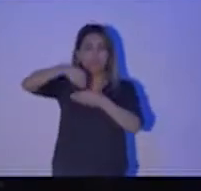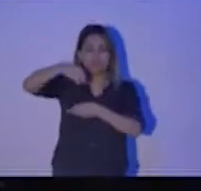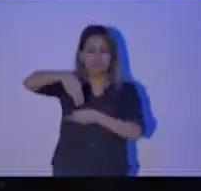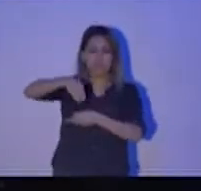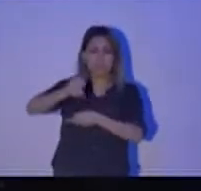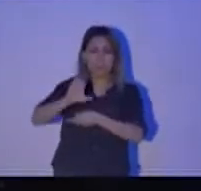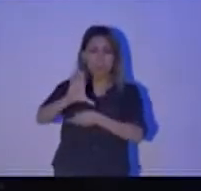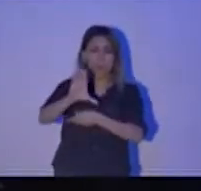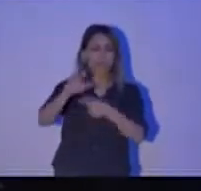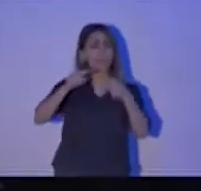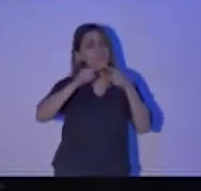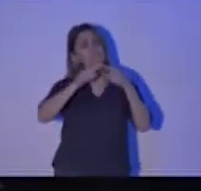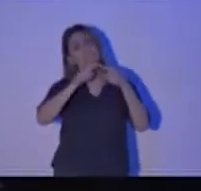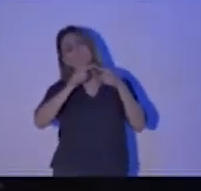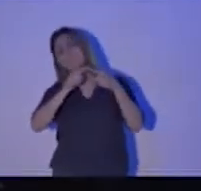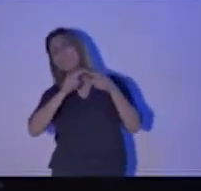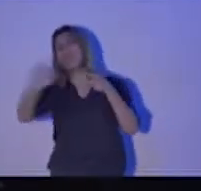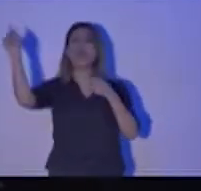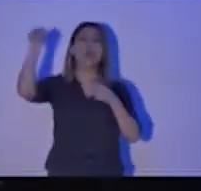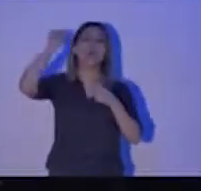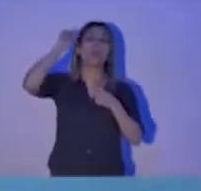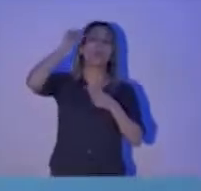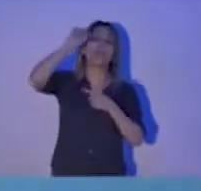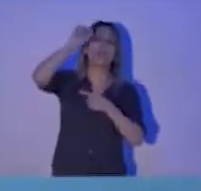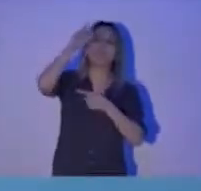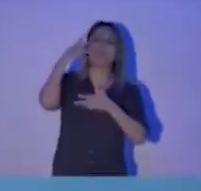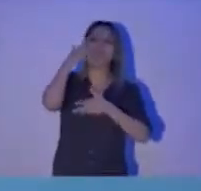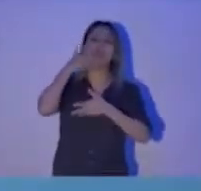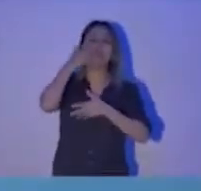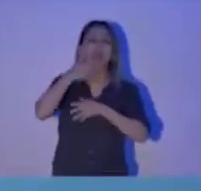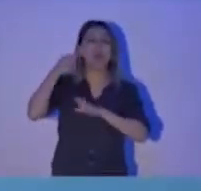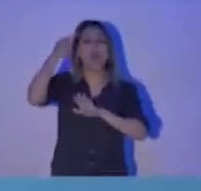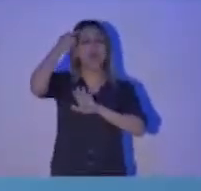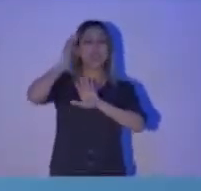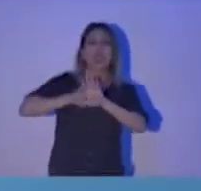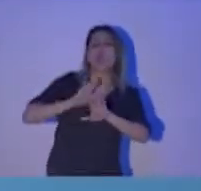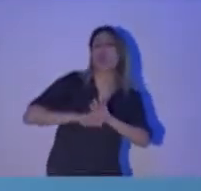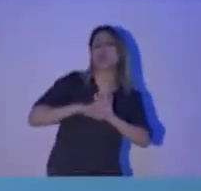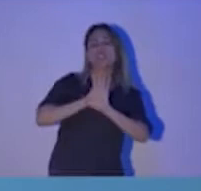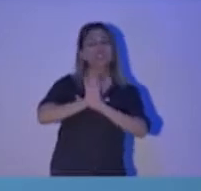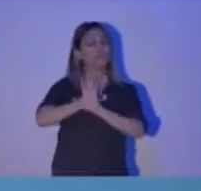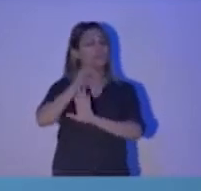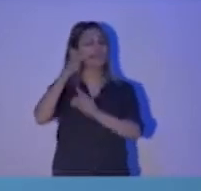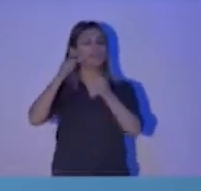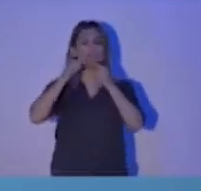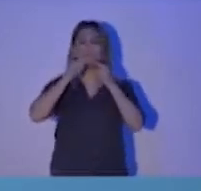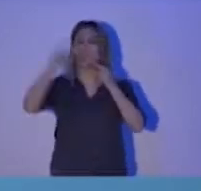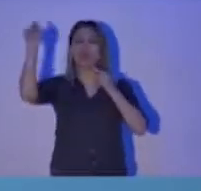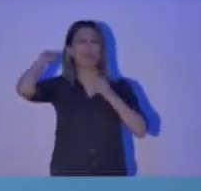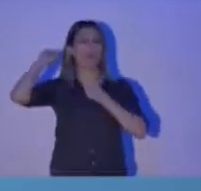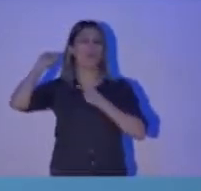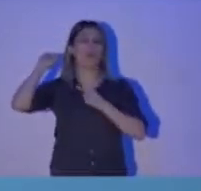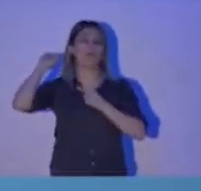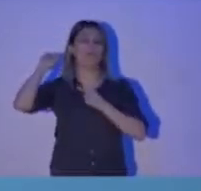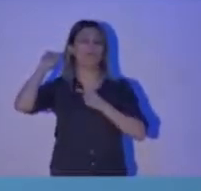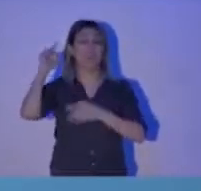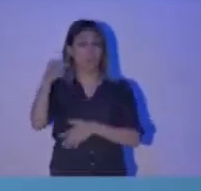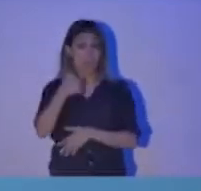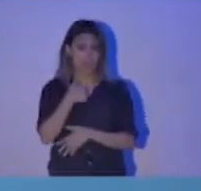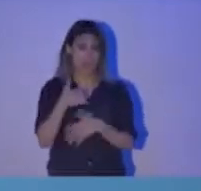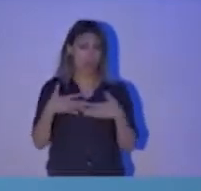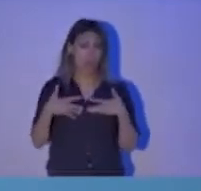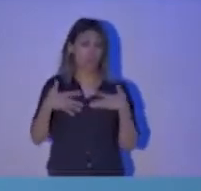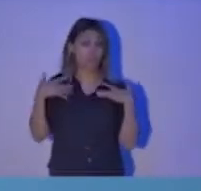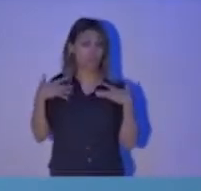Camila, secretário Jânio, falo com espírito de colaboração plena. Eu tenho satisfação de ajudar o governo na Comissão